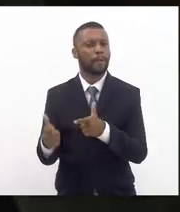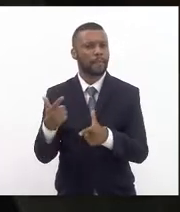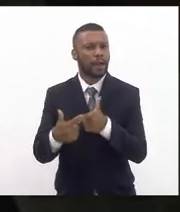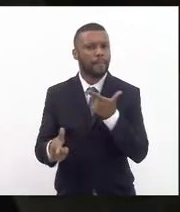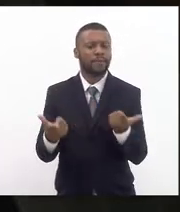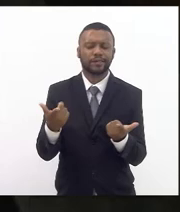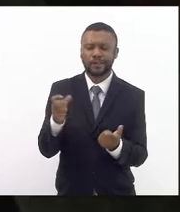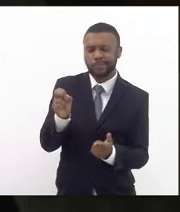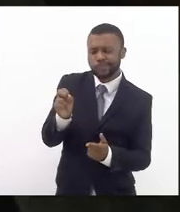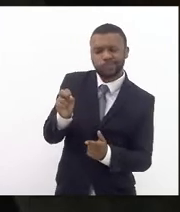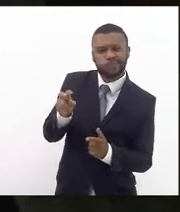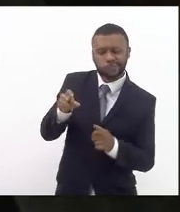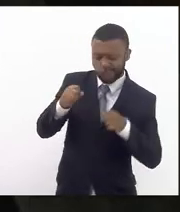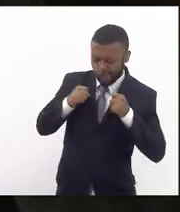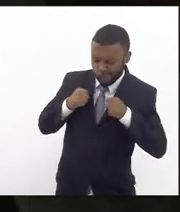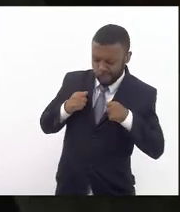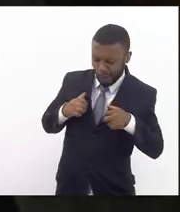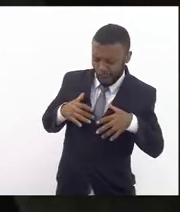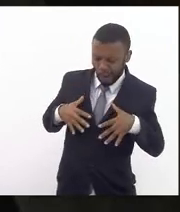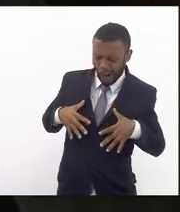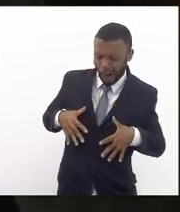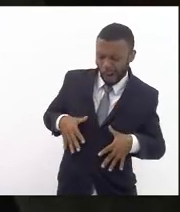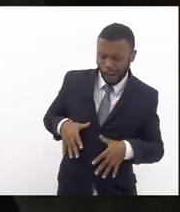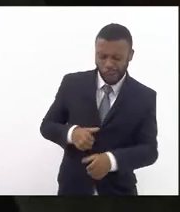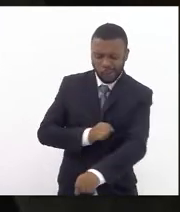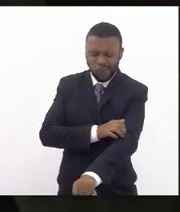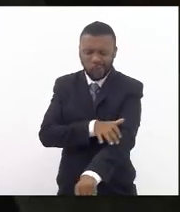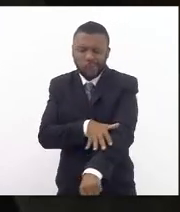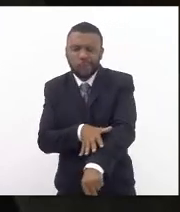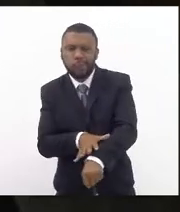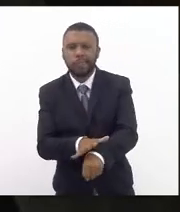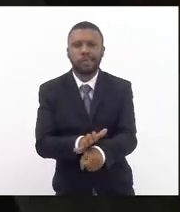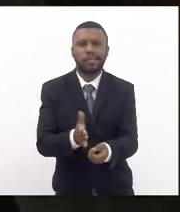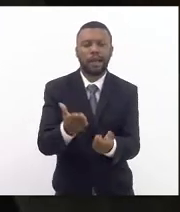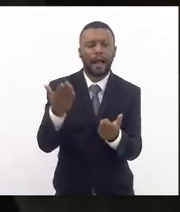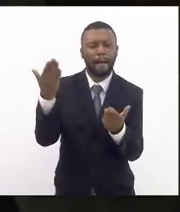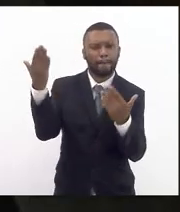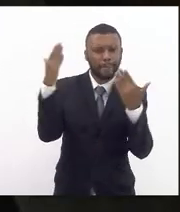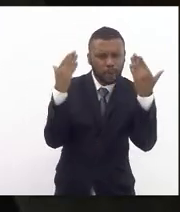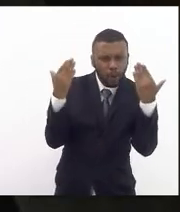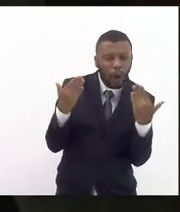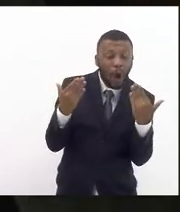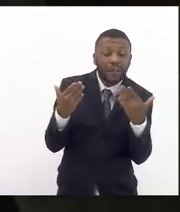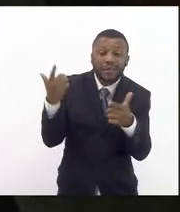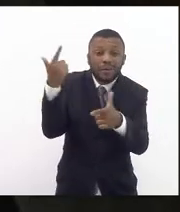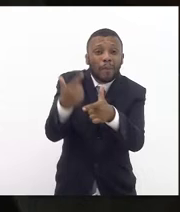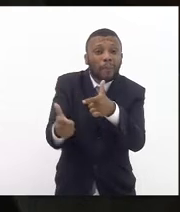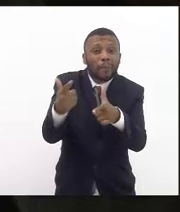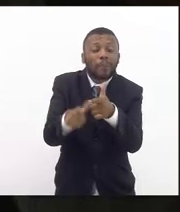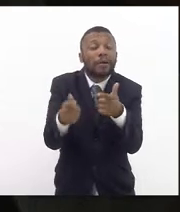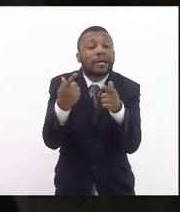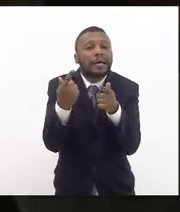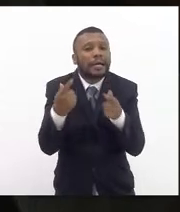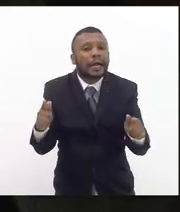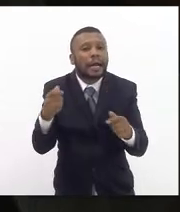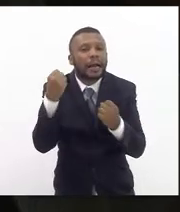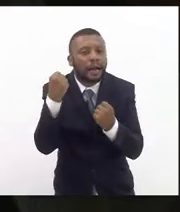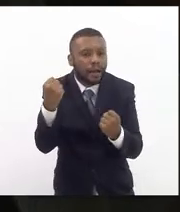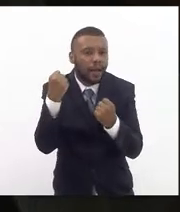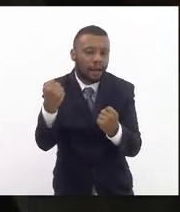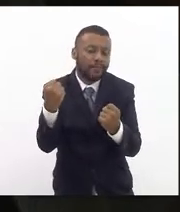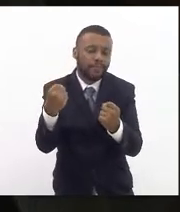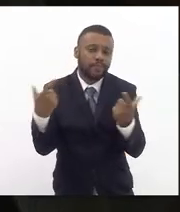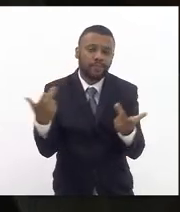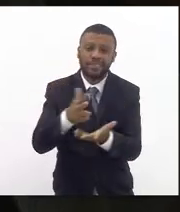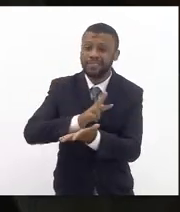infecciosos, mas não são problemas assim, menores, são problemas muito graves e que, em milhares